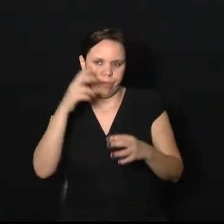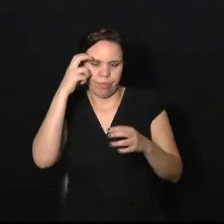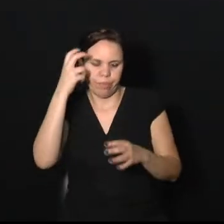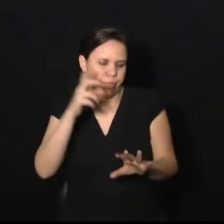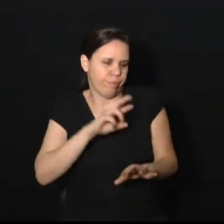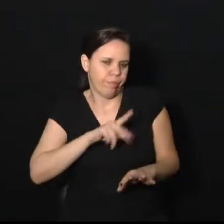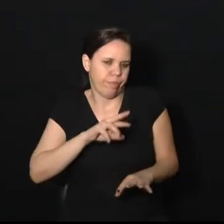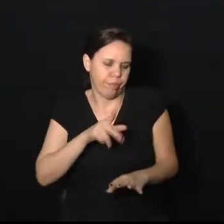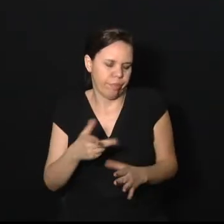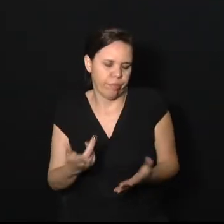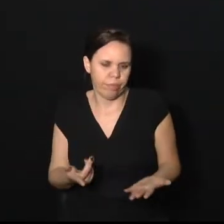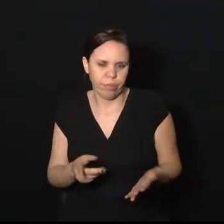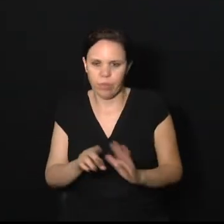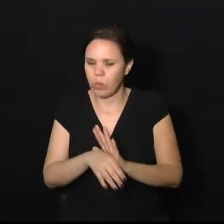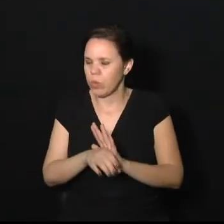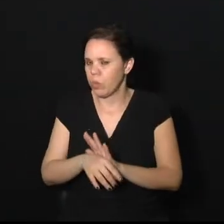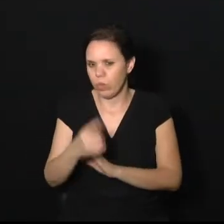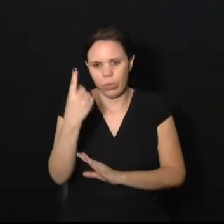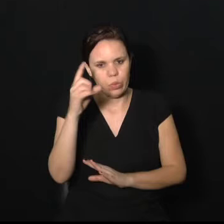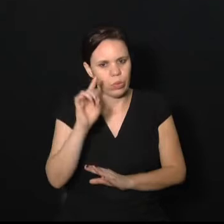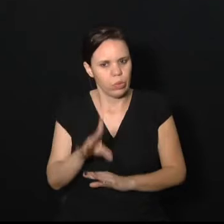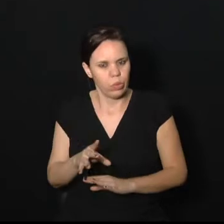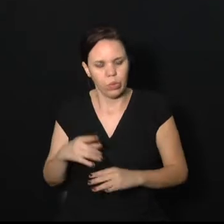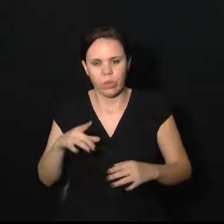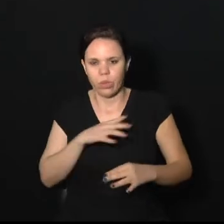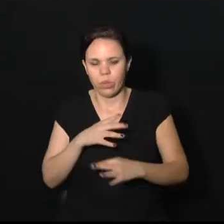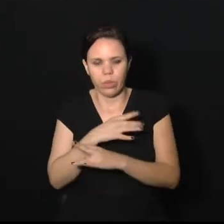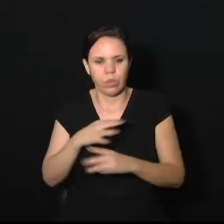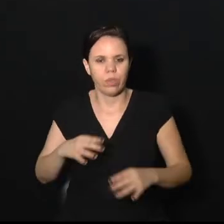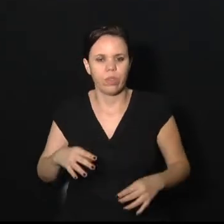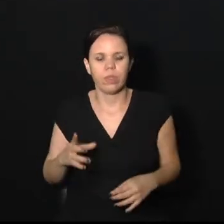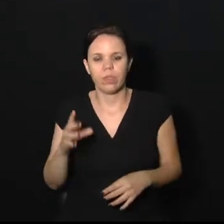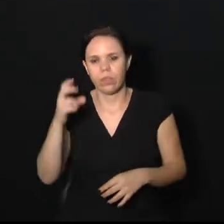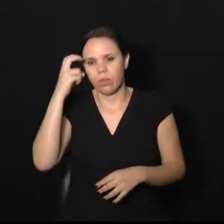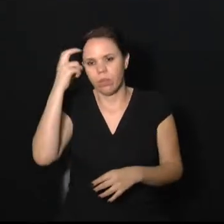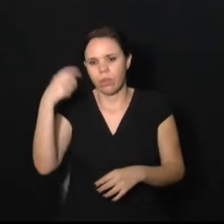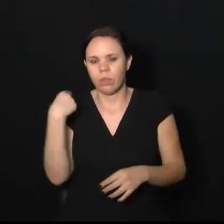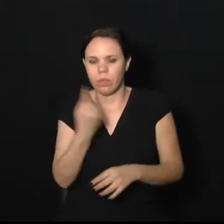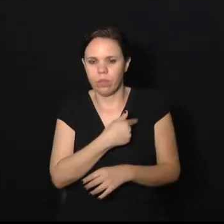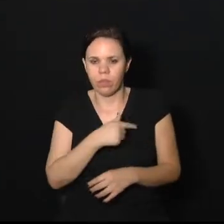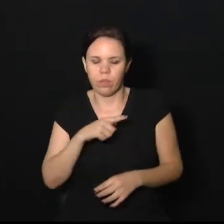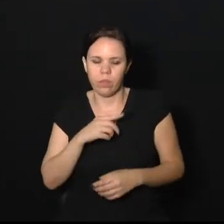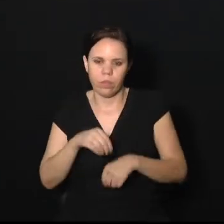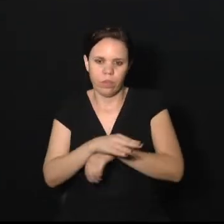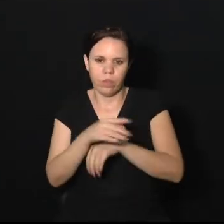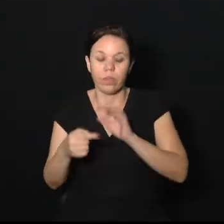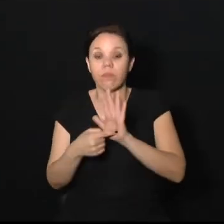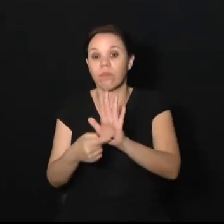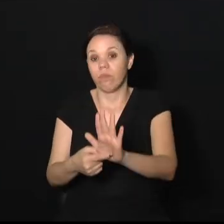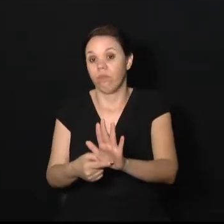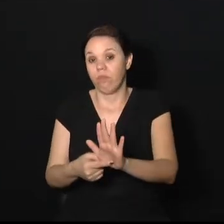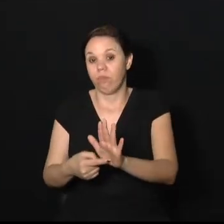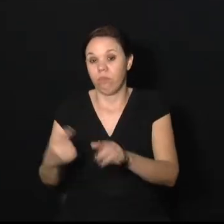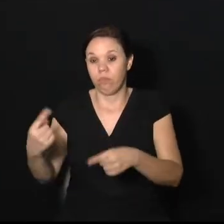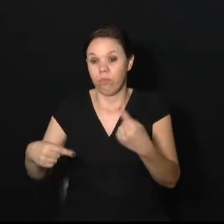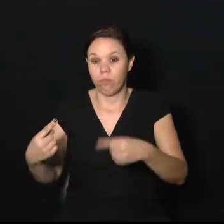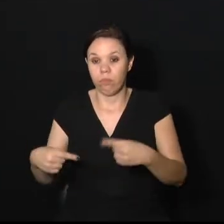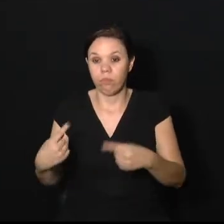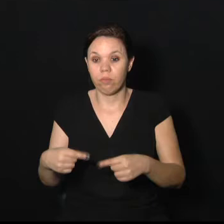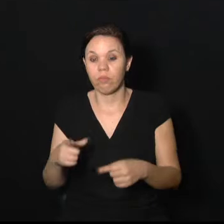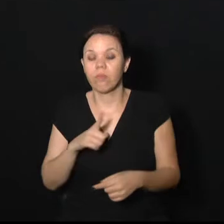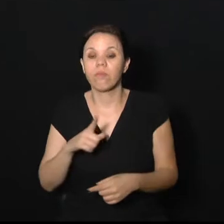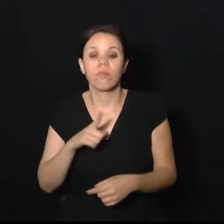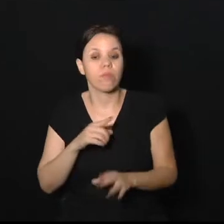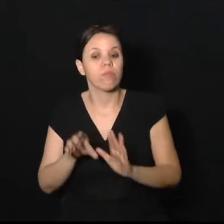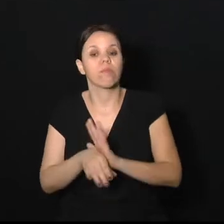Né? Não existe um conceito só de cidades inteligentes. A gente tem o nosso, que a gente gosta bastante de trazer, mas assim, é bem discutido isso. Mas existe